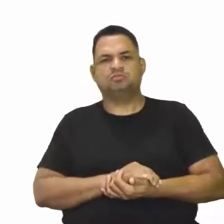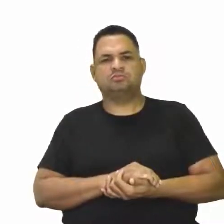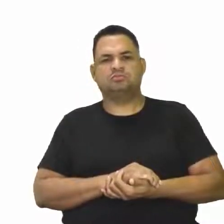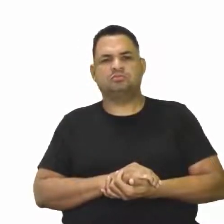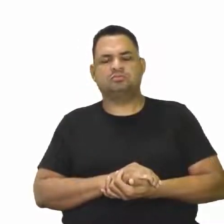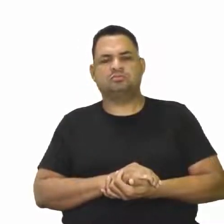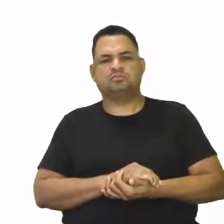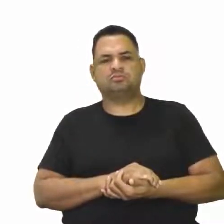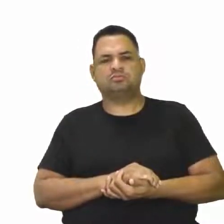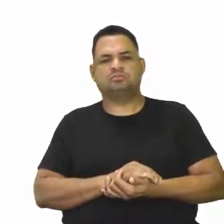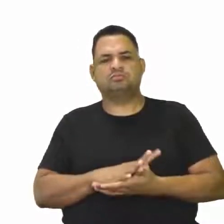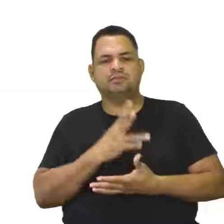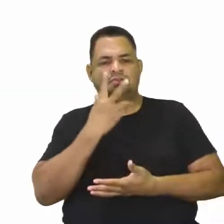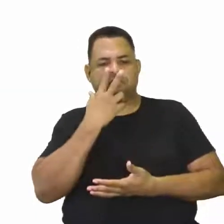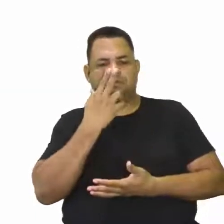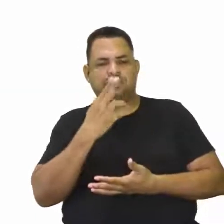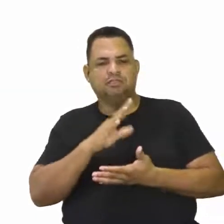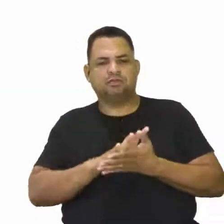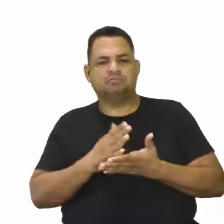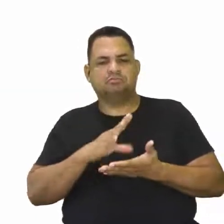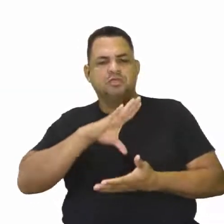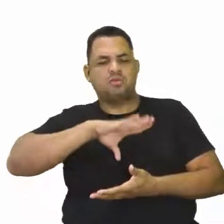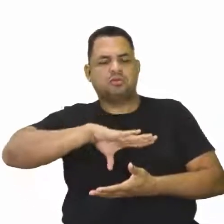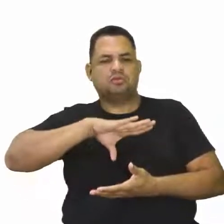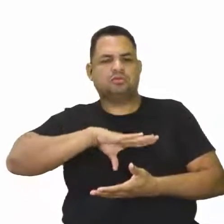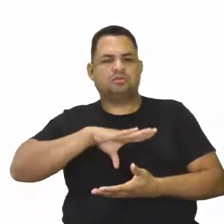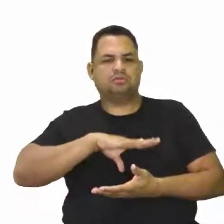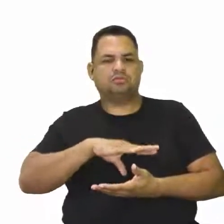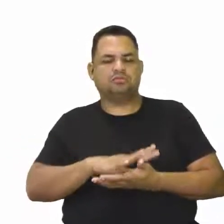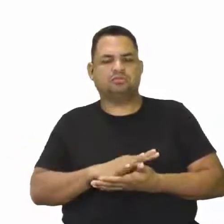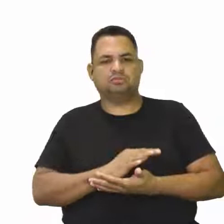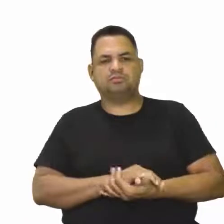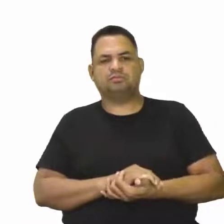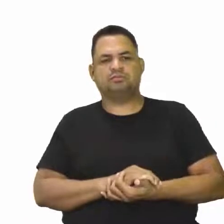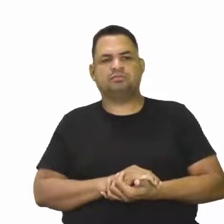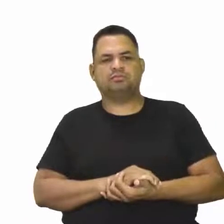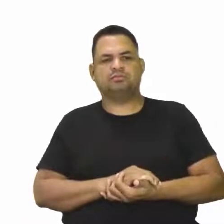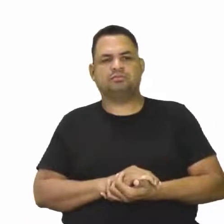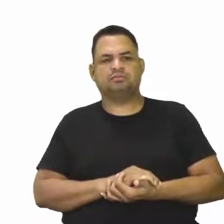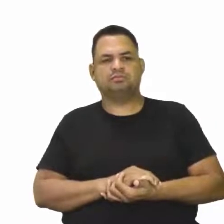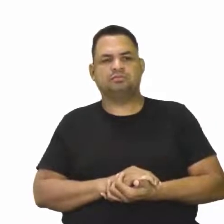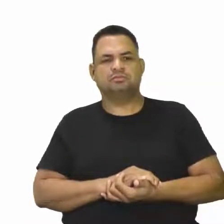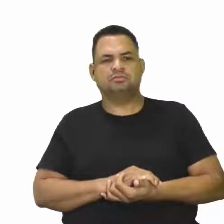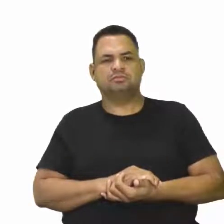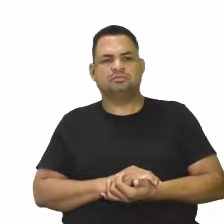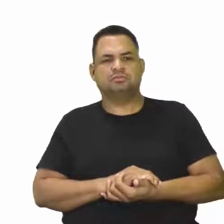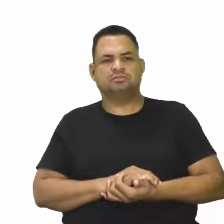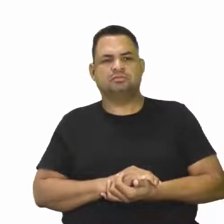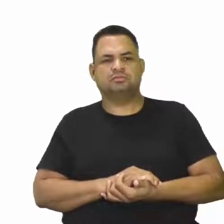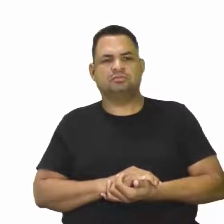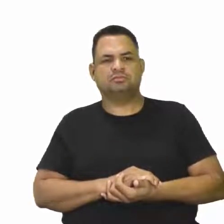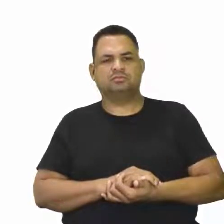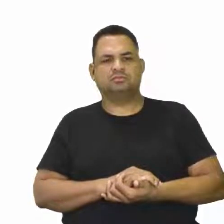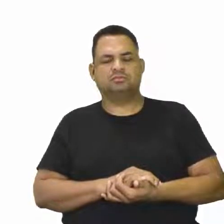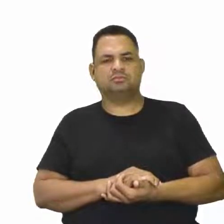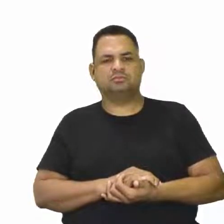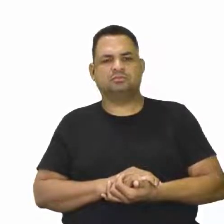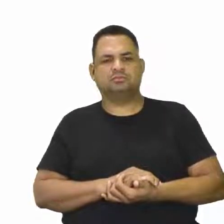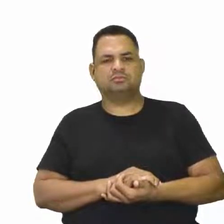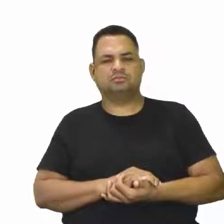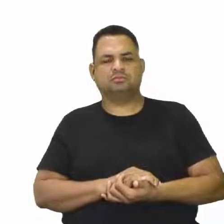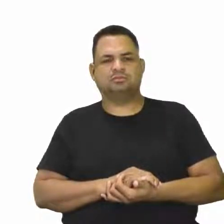já, ora. Muito parecida com o da língua portuguesa. Sim, sim. Já em la pobreza, já em la